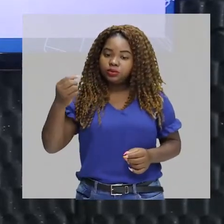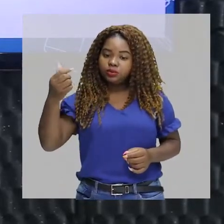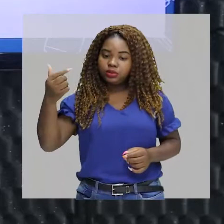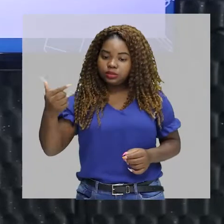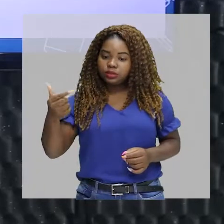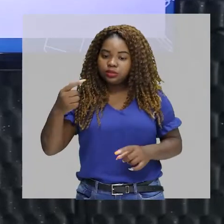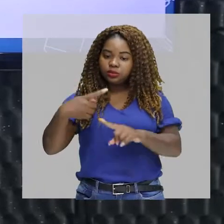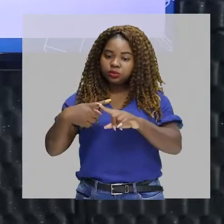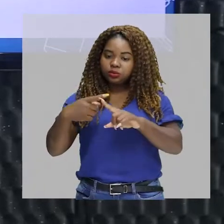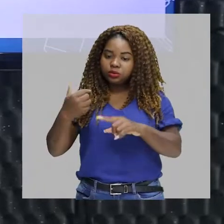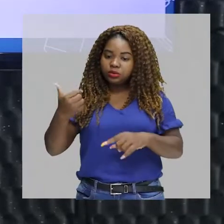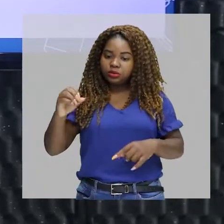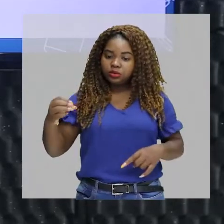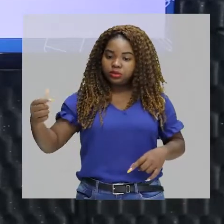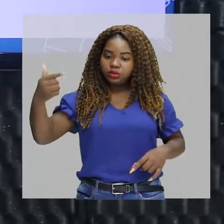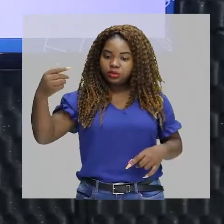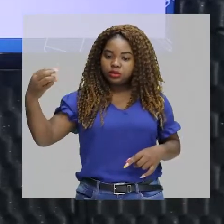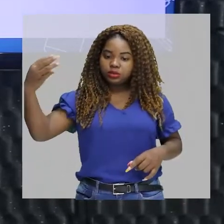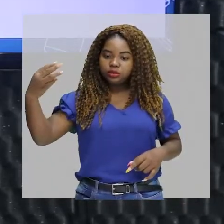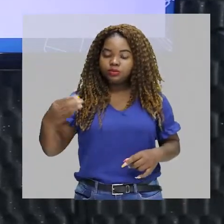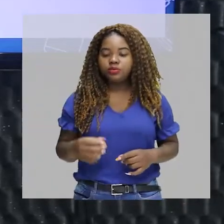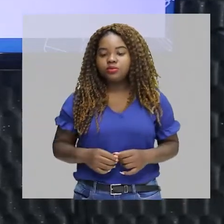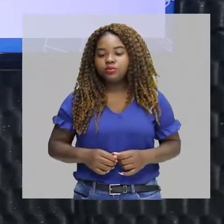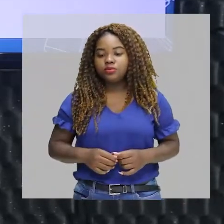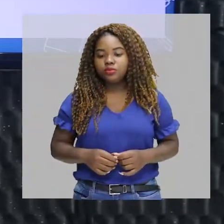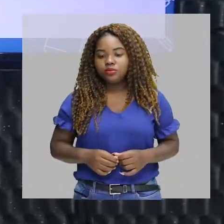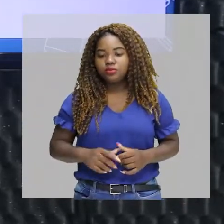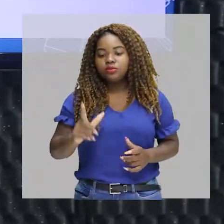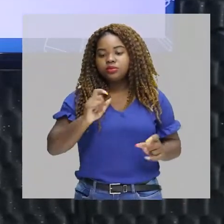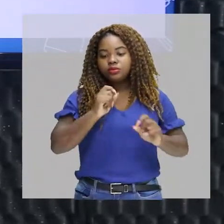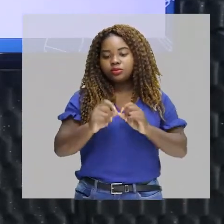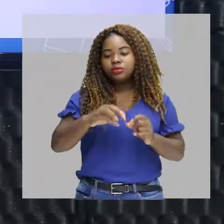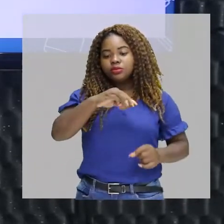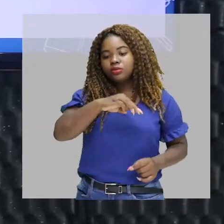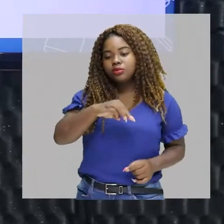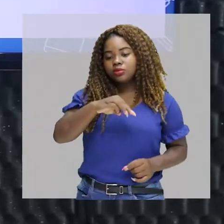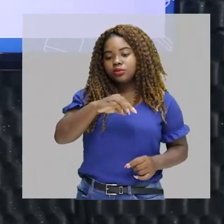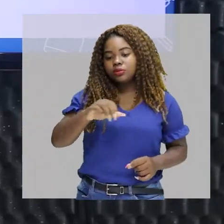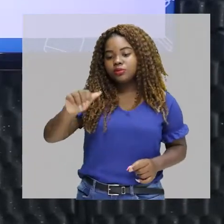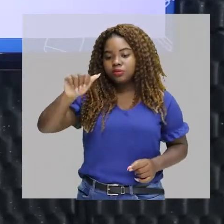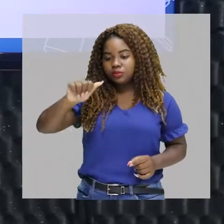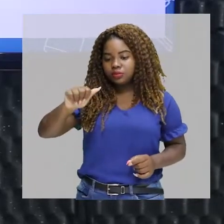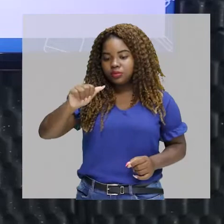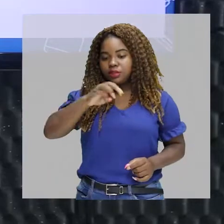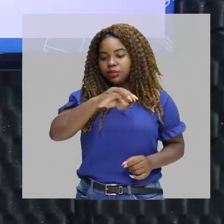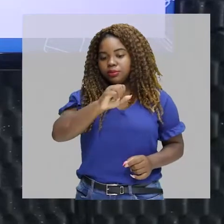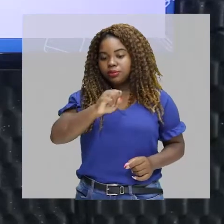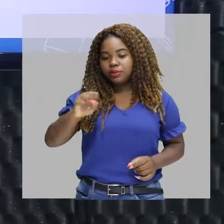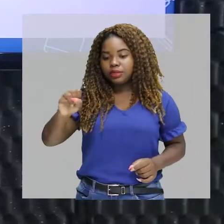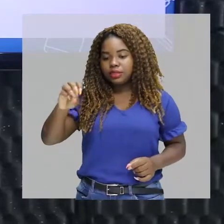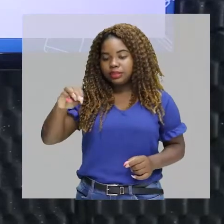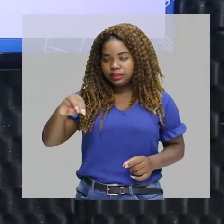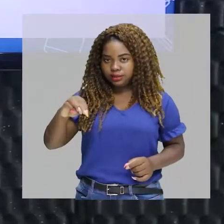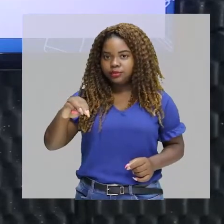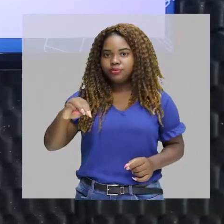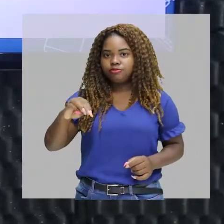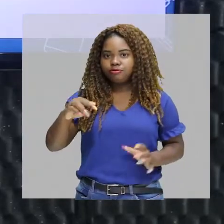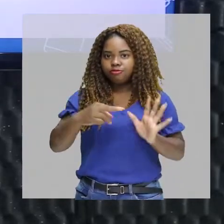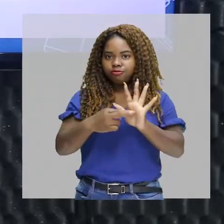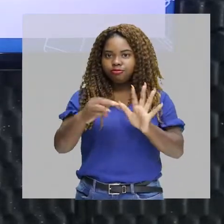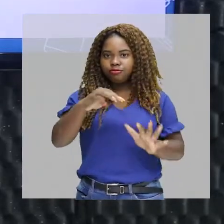6,02 vezes 10 elevado a 23, nós vamos ter uma massa equivalente, que vamos chamar de